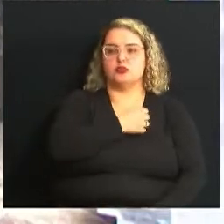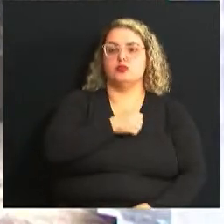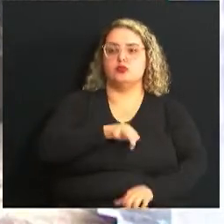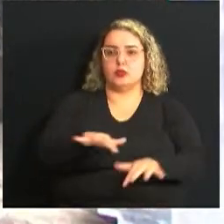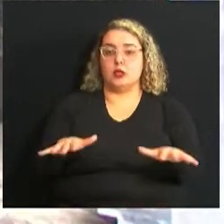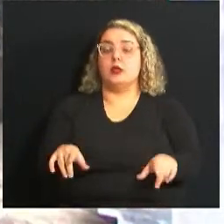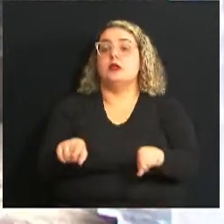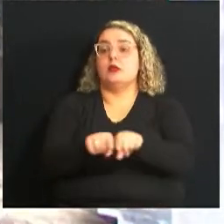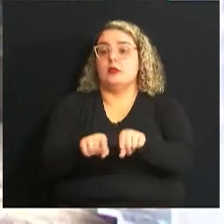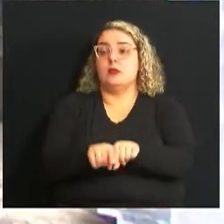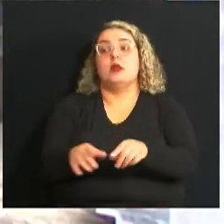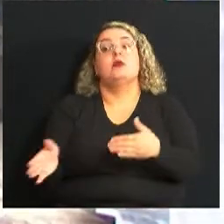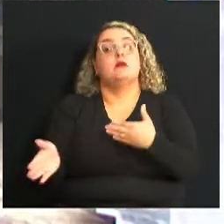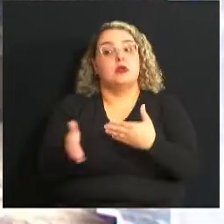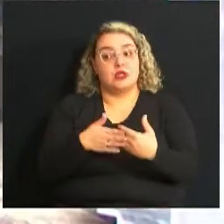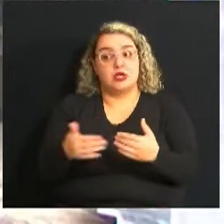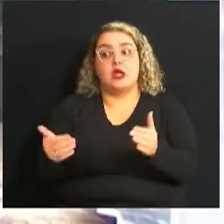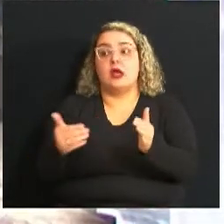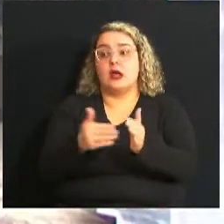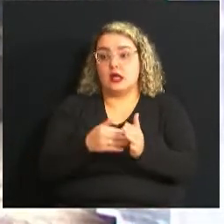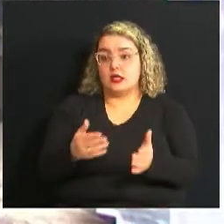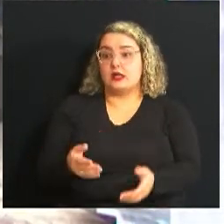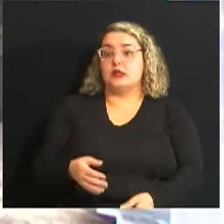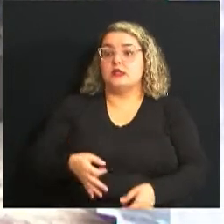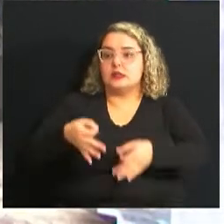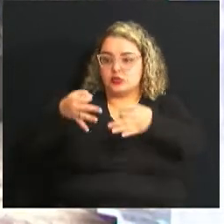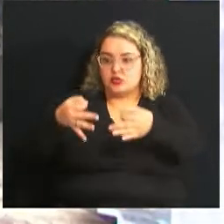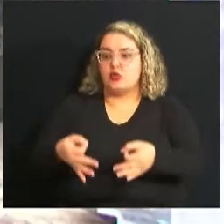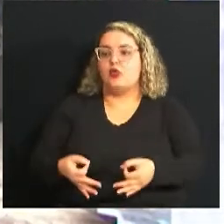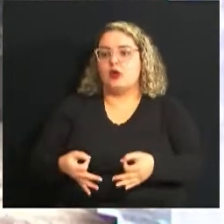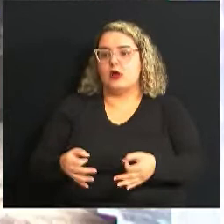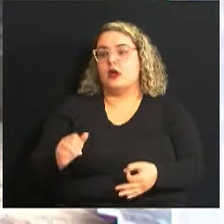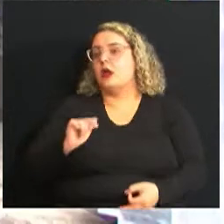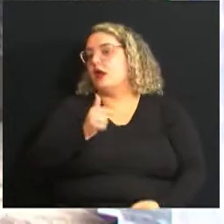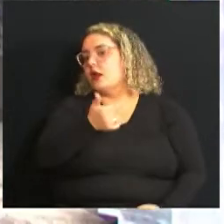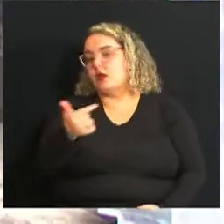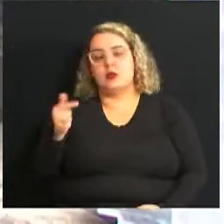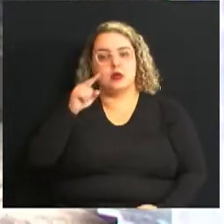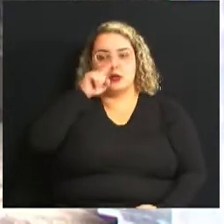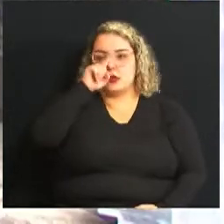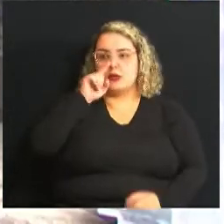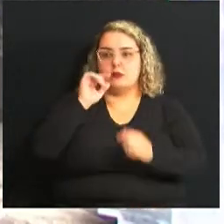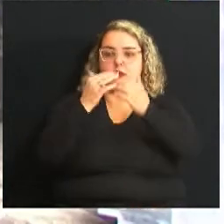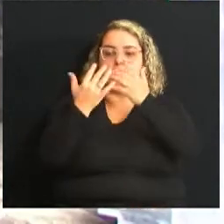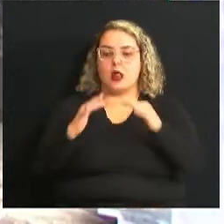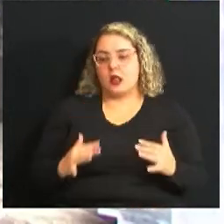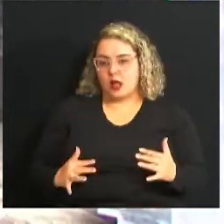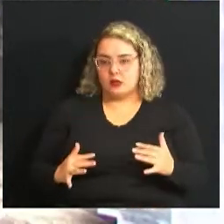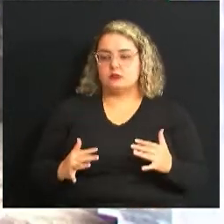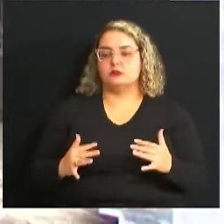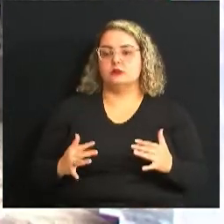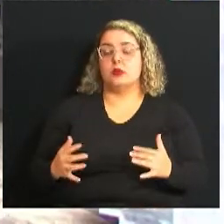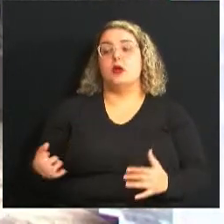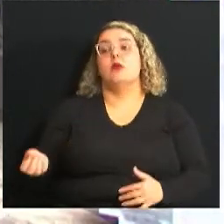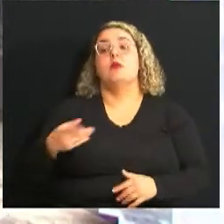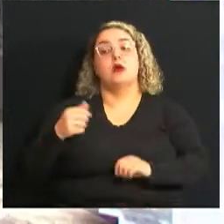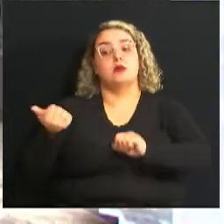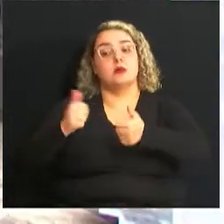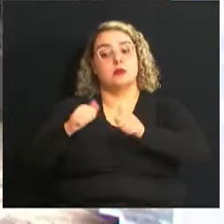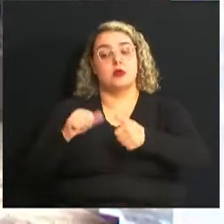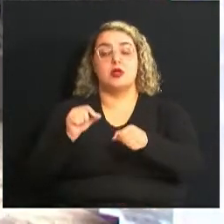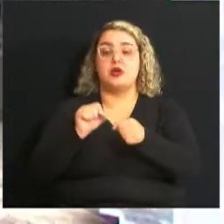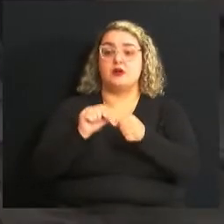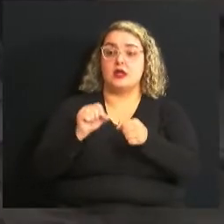ser mantida até que seja confirmado não haver risco de desabamento. Uma nova avaliação deve ser feita